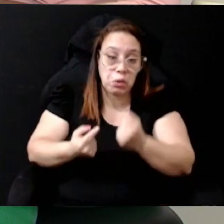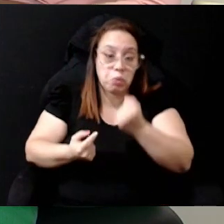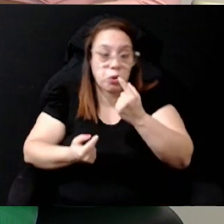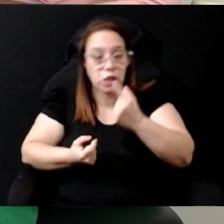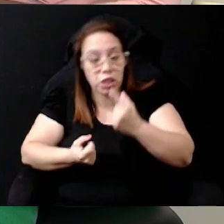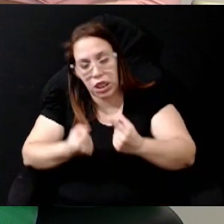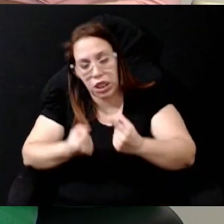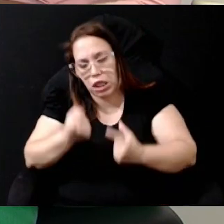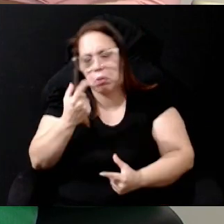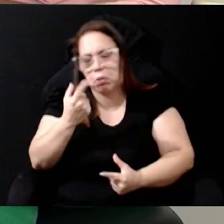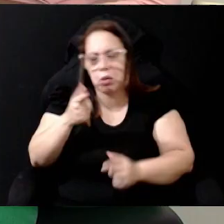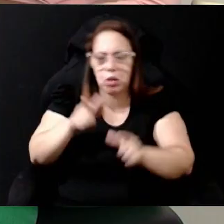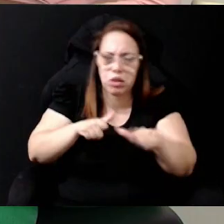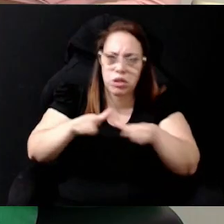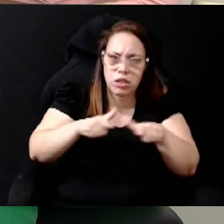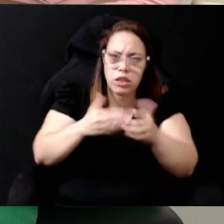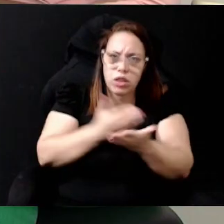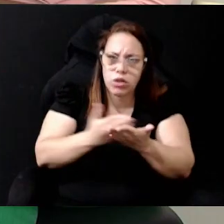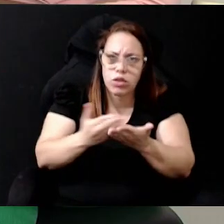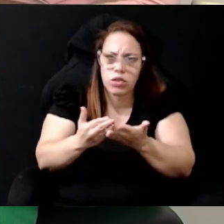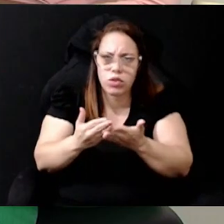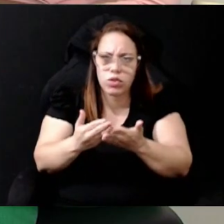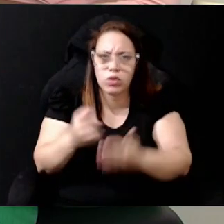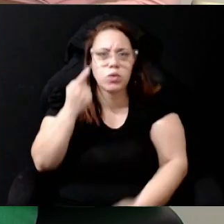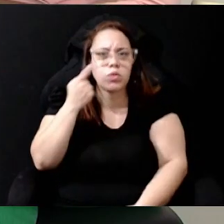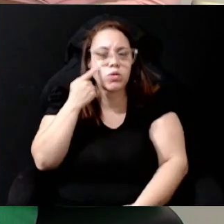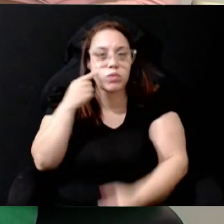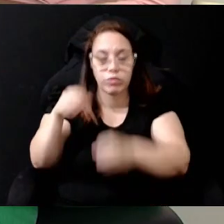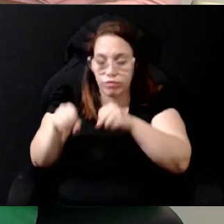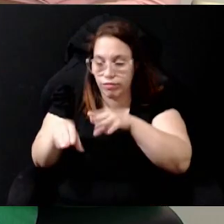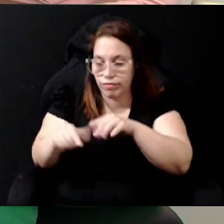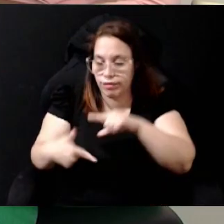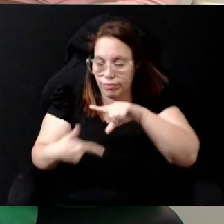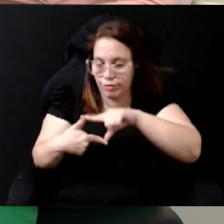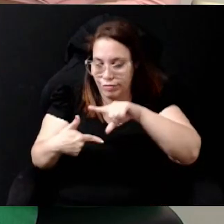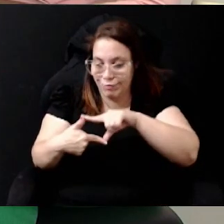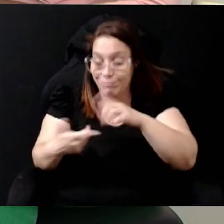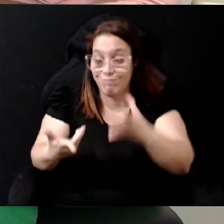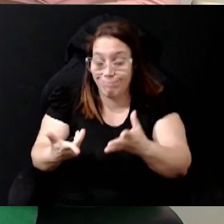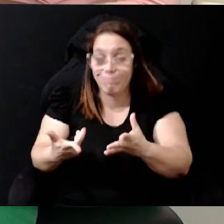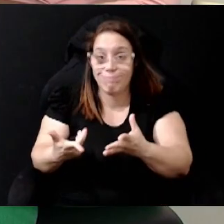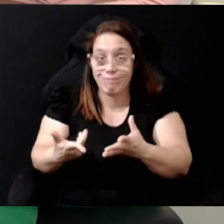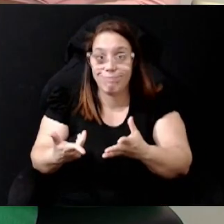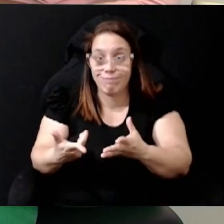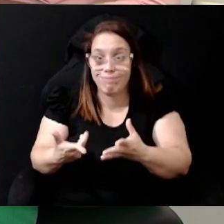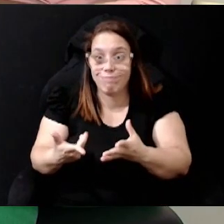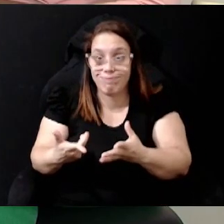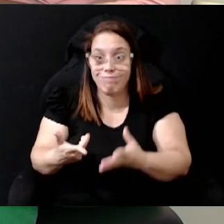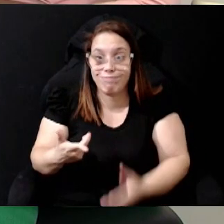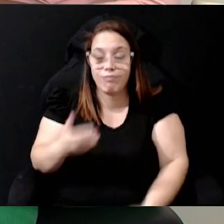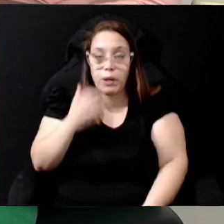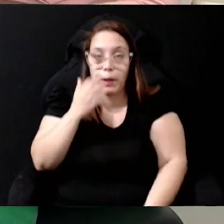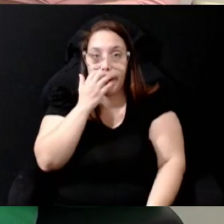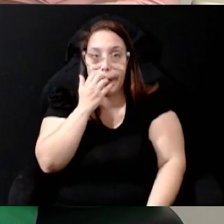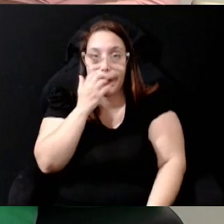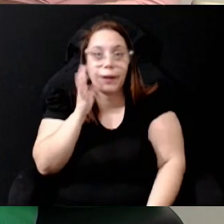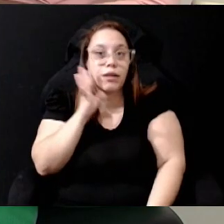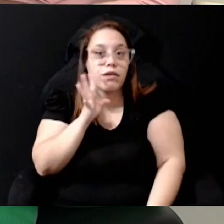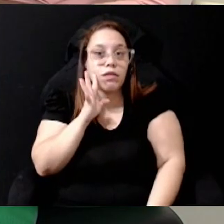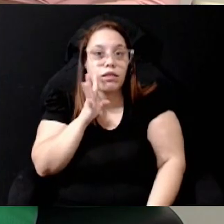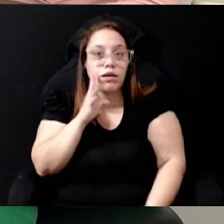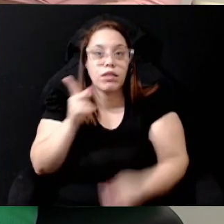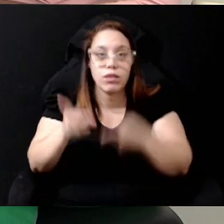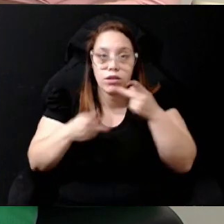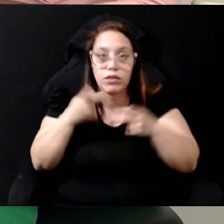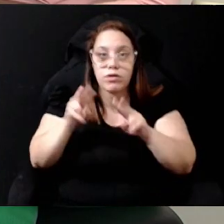Sim. Eu acho que esse tipo de trabalho que a gente está conversando aqui no quadro de Olho na Educação, esse quadro realmente que é bem legal, é